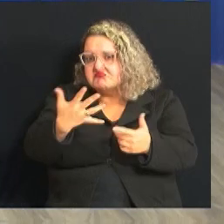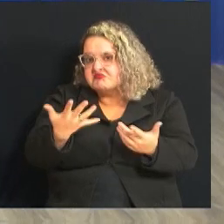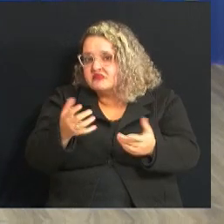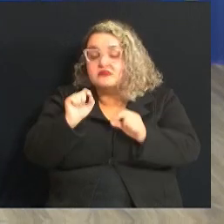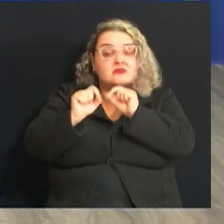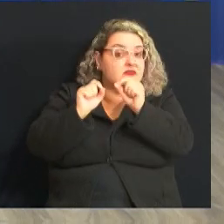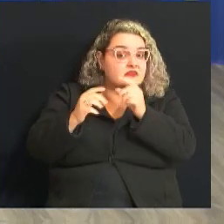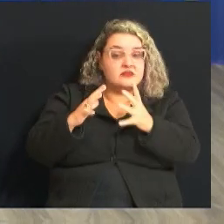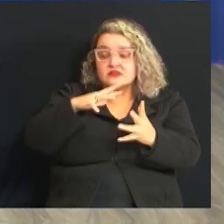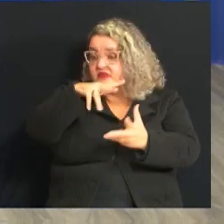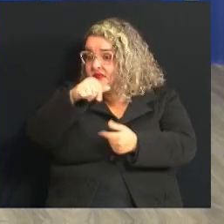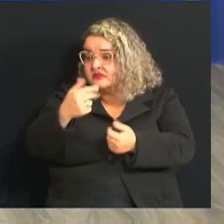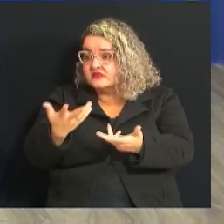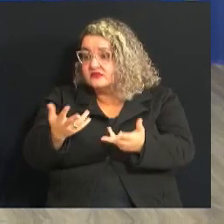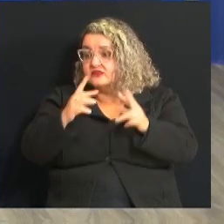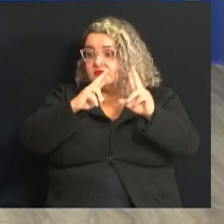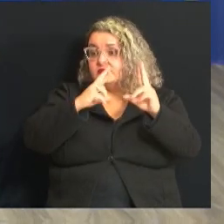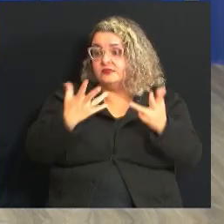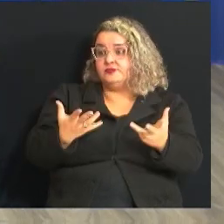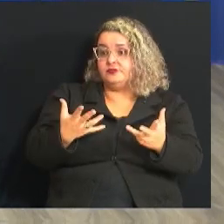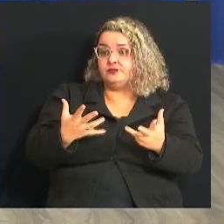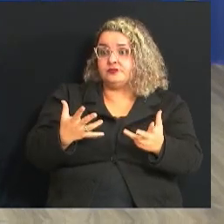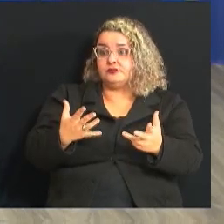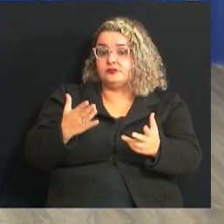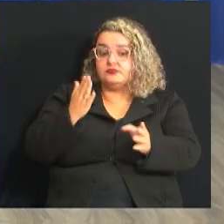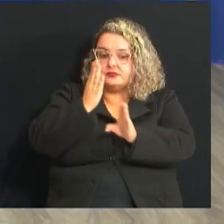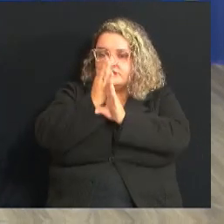mundo espera dessa descoberta agora?